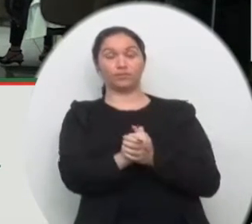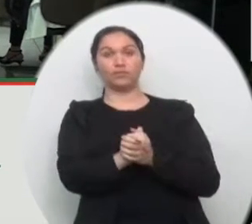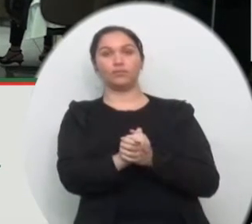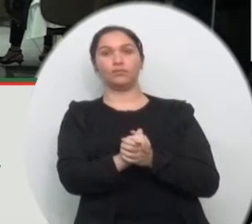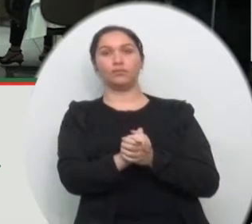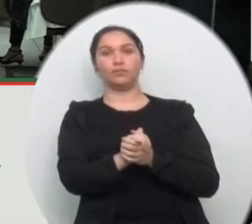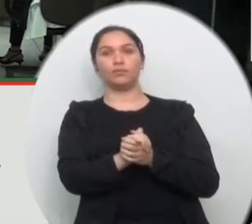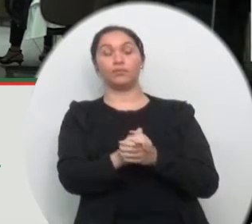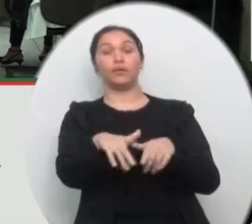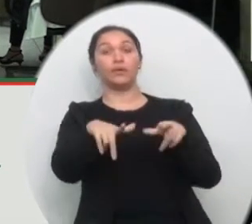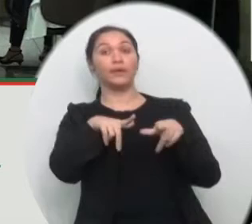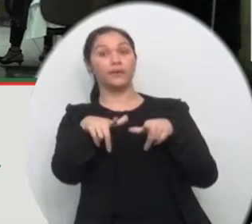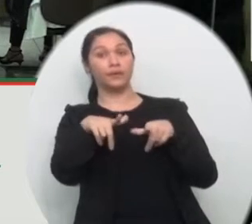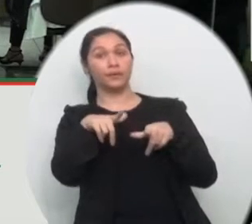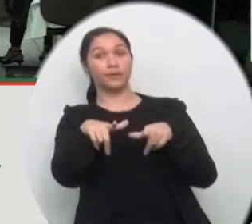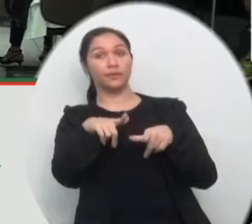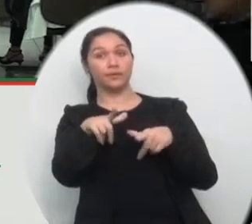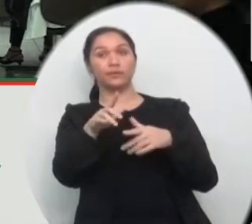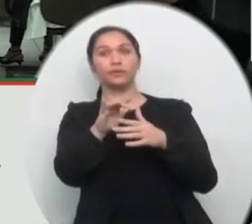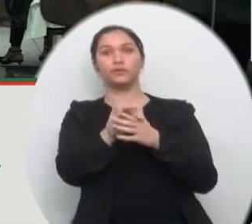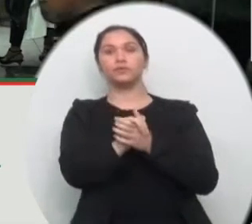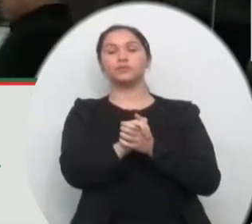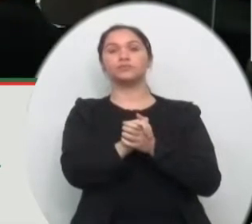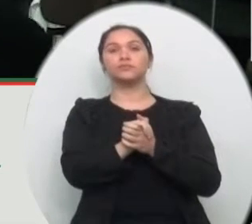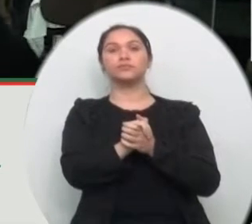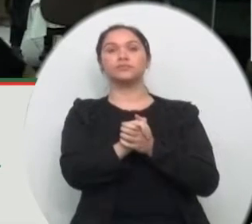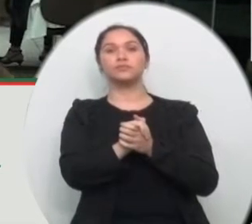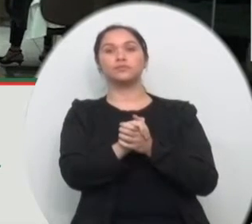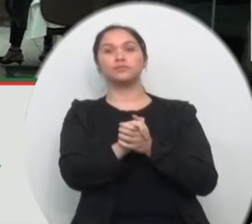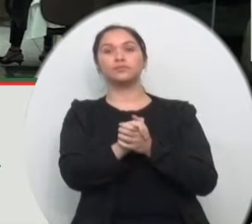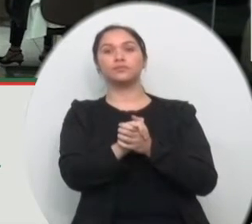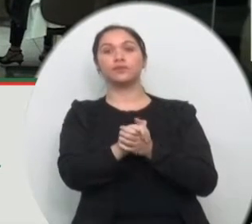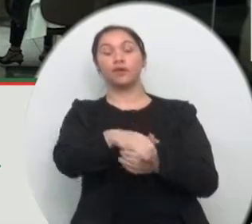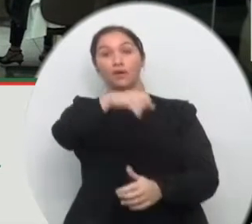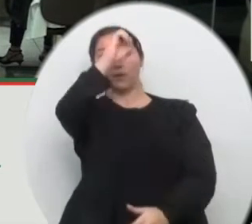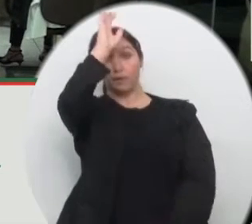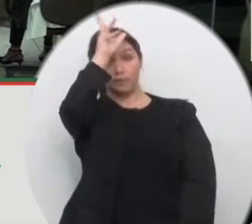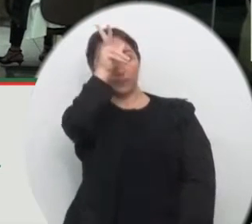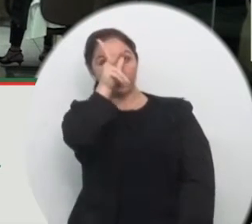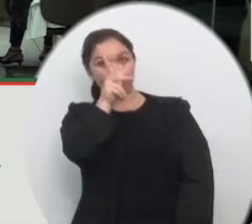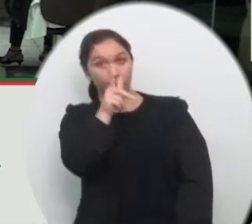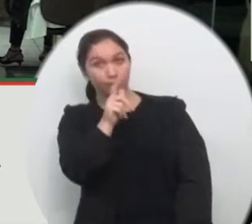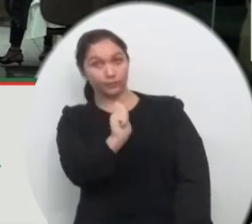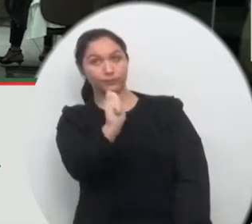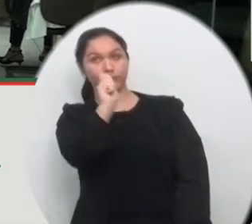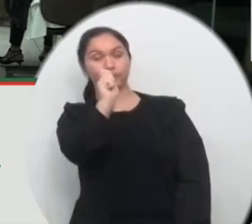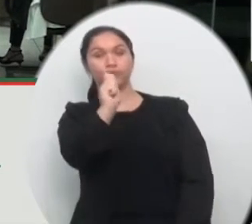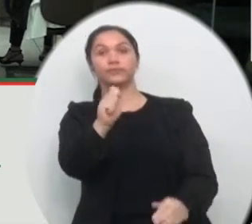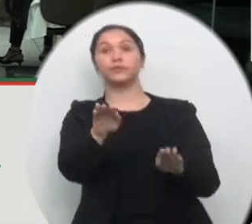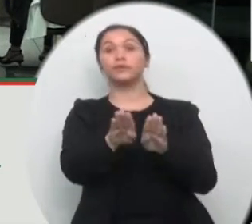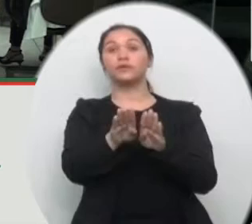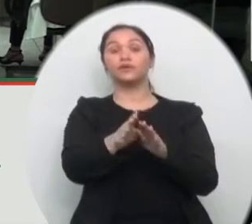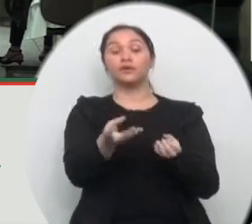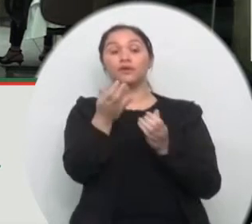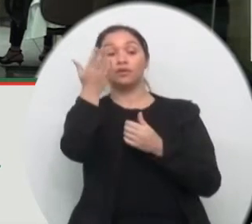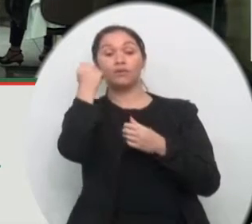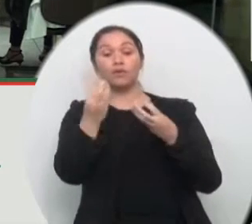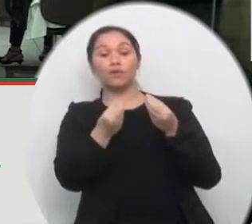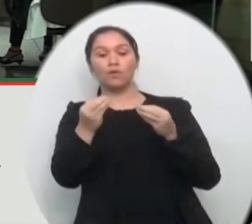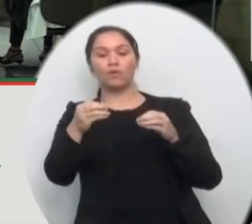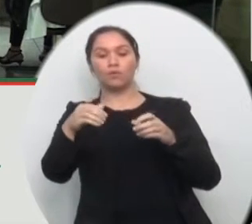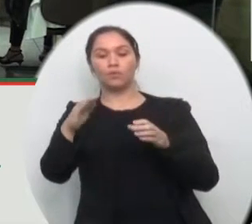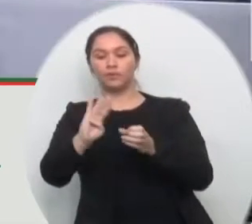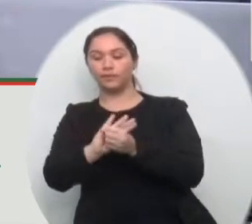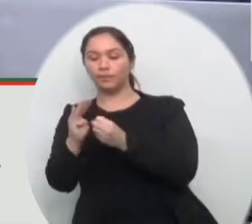Outro ponto a ser discutido será o limite dos bairros, que a gente quer ressaltar com vocês. E a situação vergonhosa da